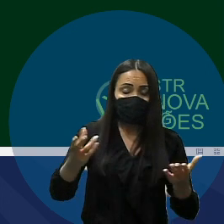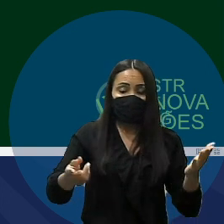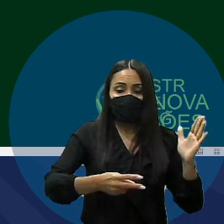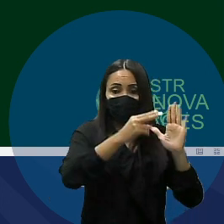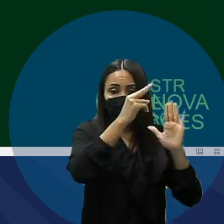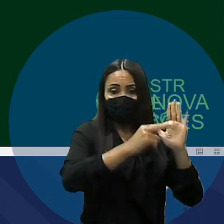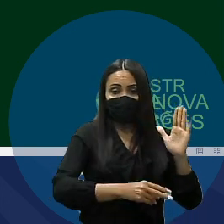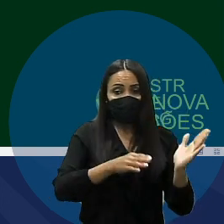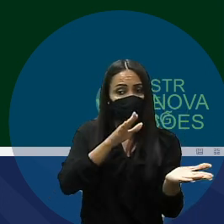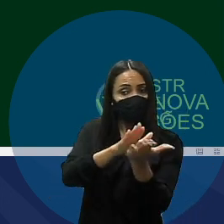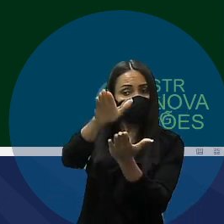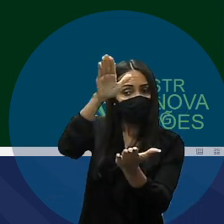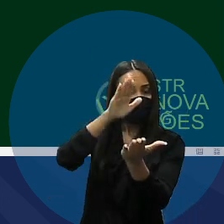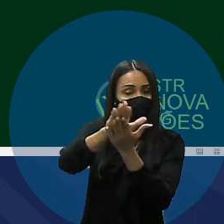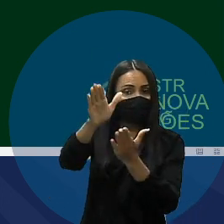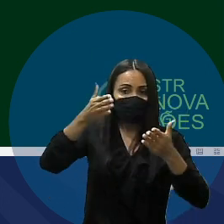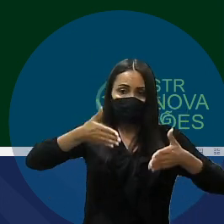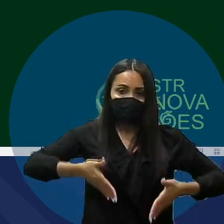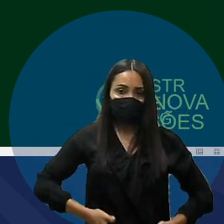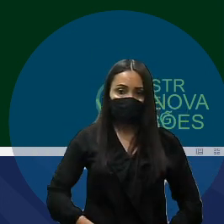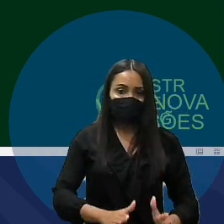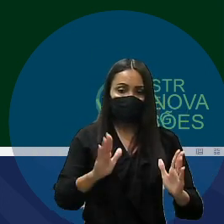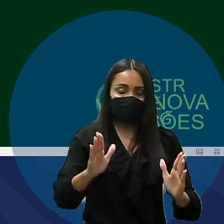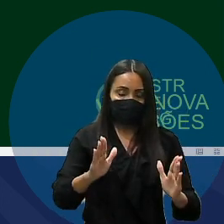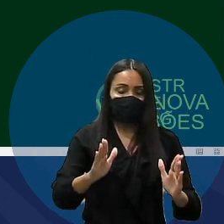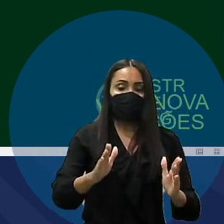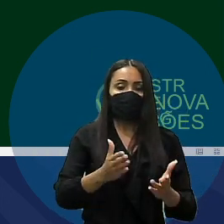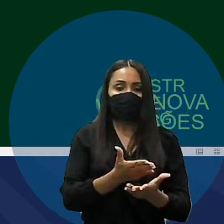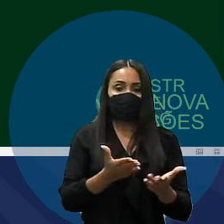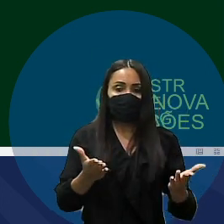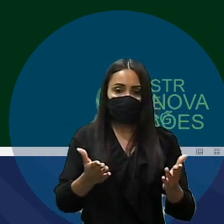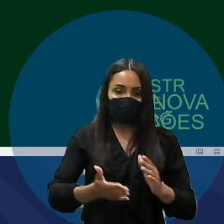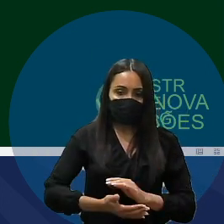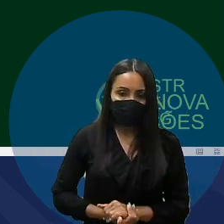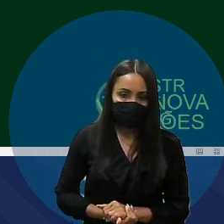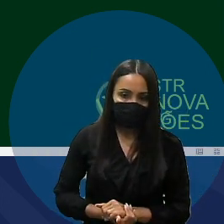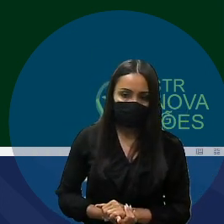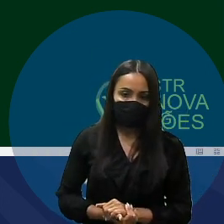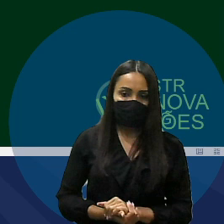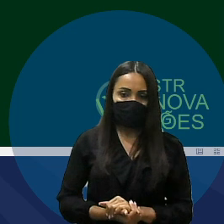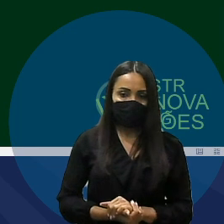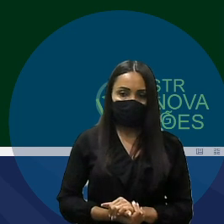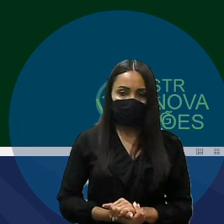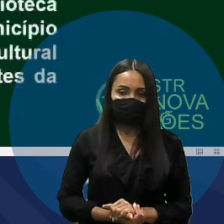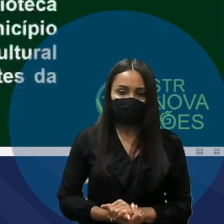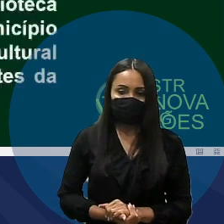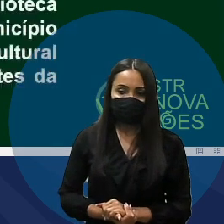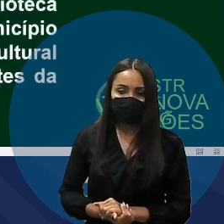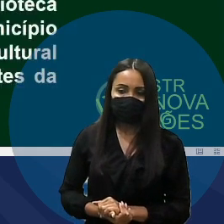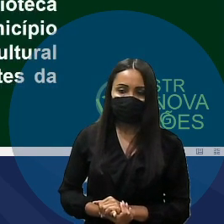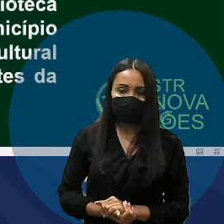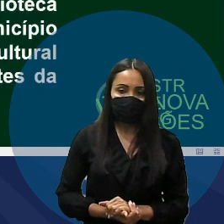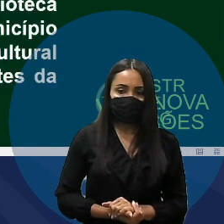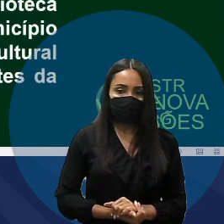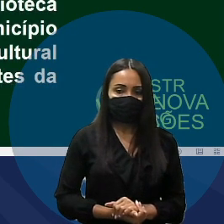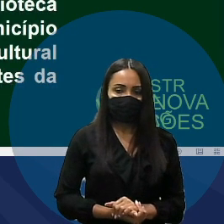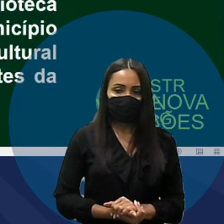você nasceu. E dessa forma a gente vai desenvolvendo o hábito pela leitura. Pode passar?